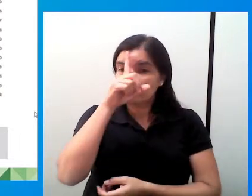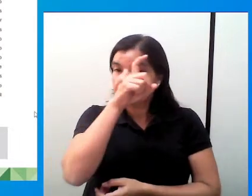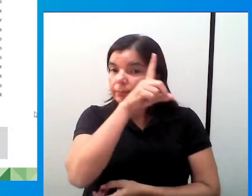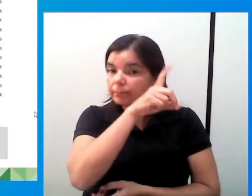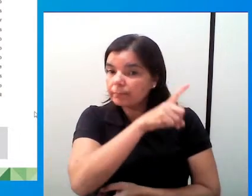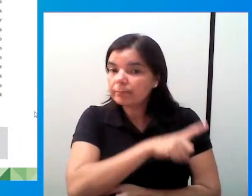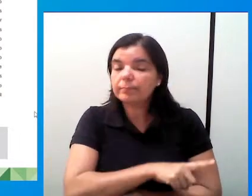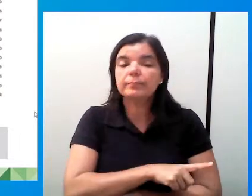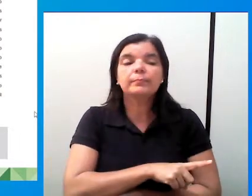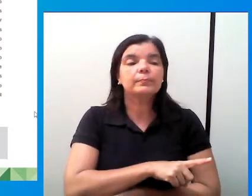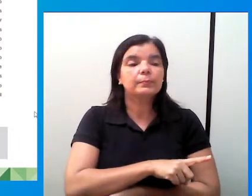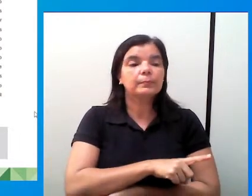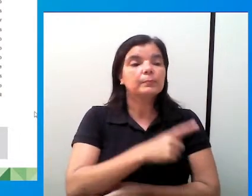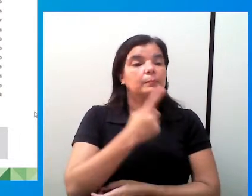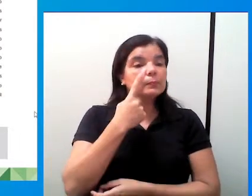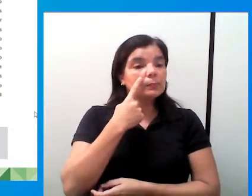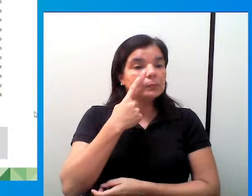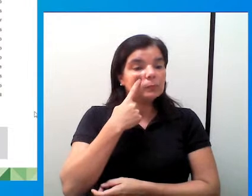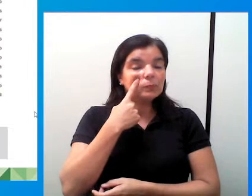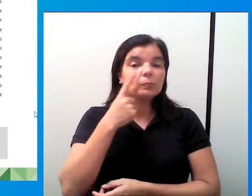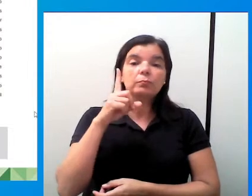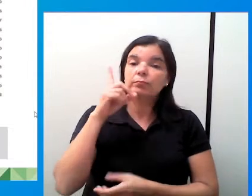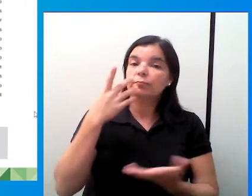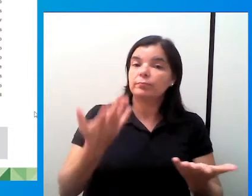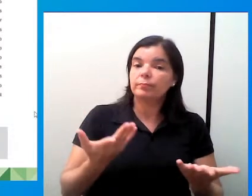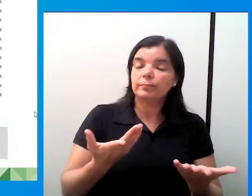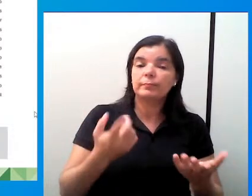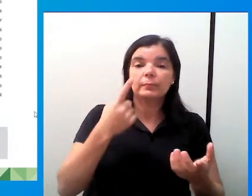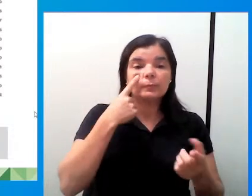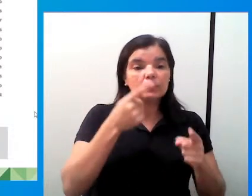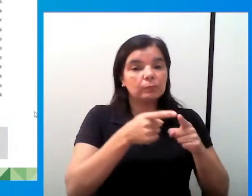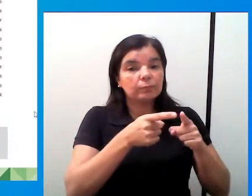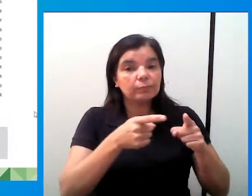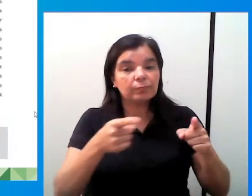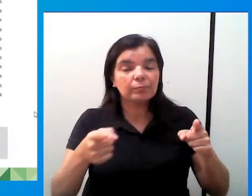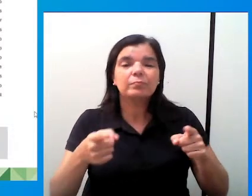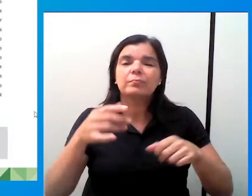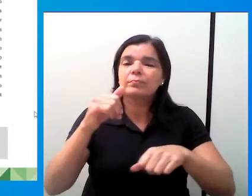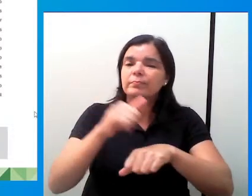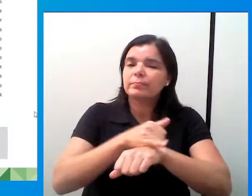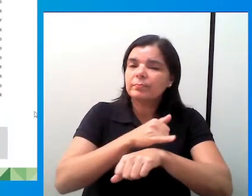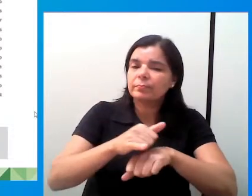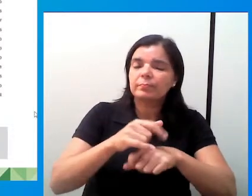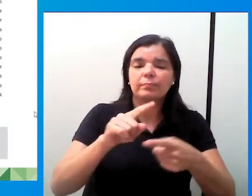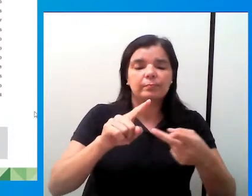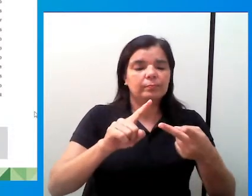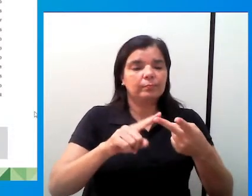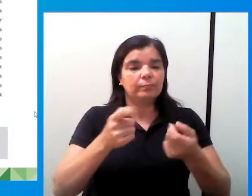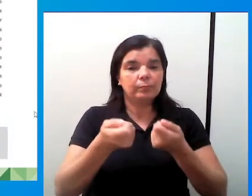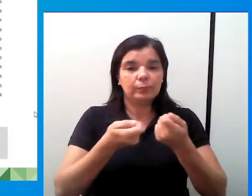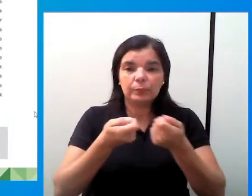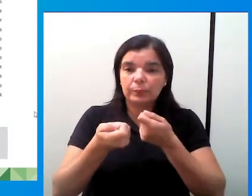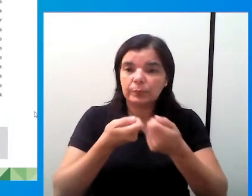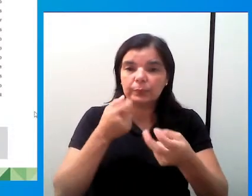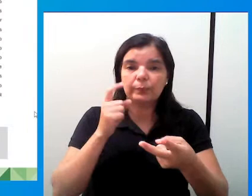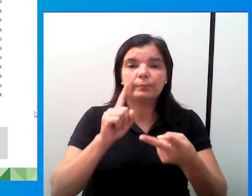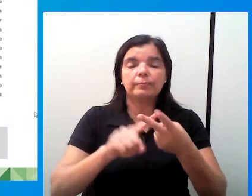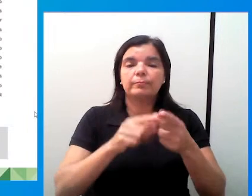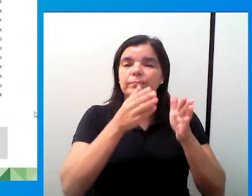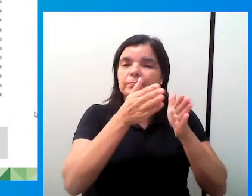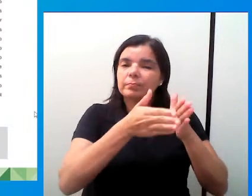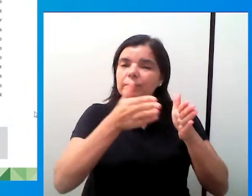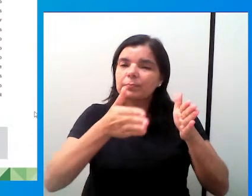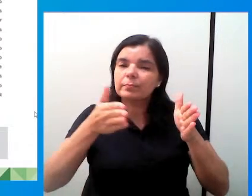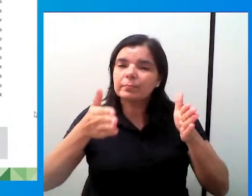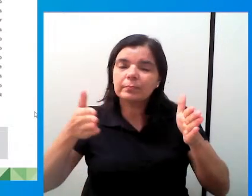mesmo. Então, quando eu falo carregar o processo, é pensar em muitos instrumentos de controle, pensar em muitas etapas para